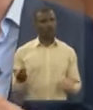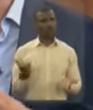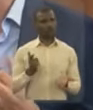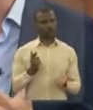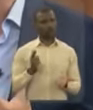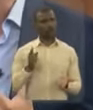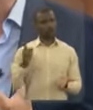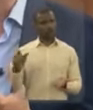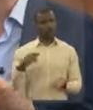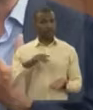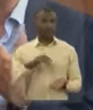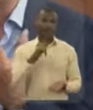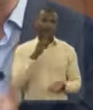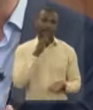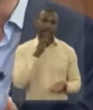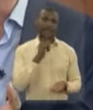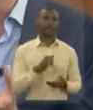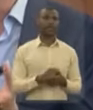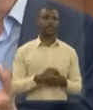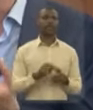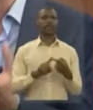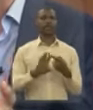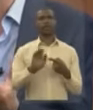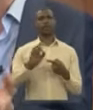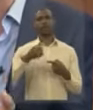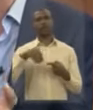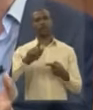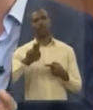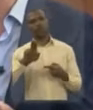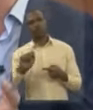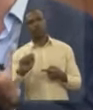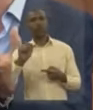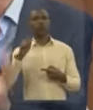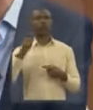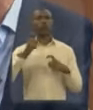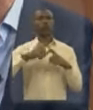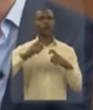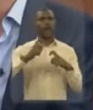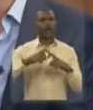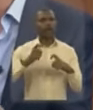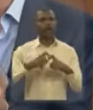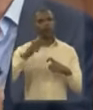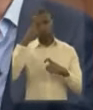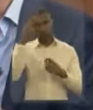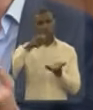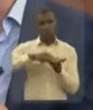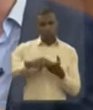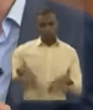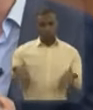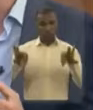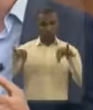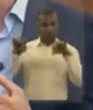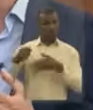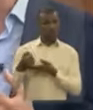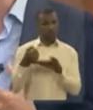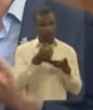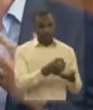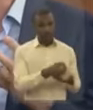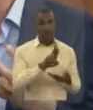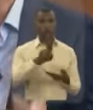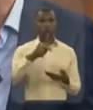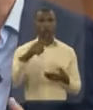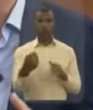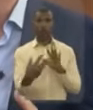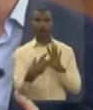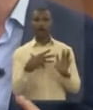situação na cidade por exemplo lá no P Bangu os médicos e os pacientes T que levar lençol na UPA do centro o raio